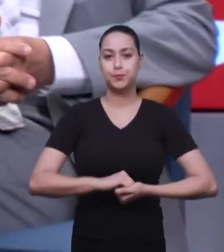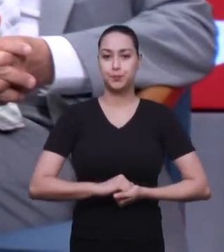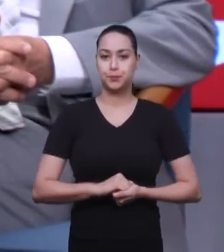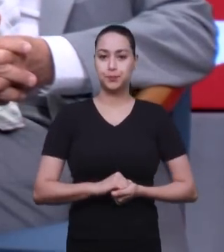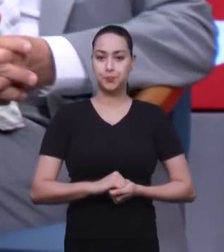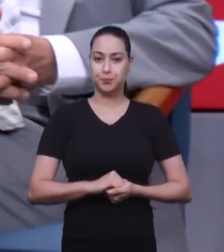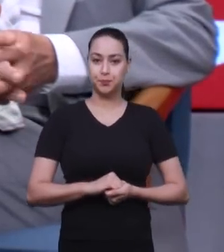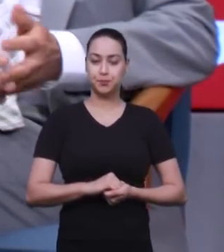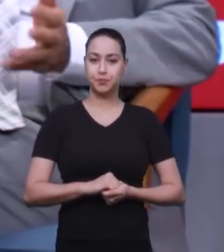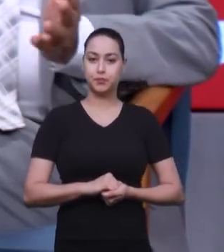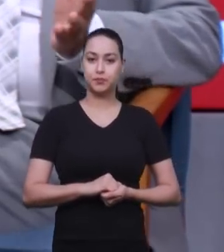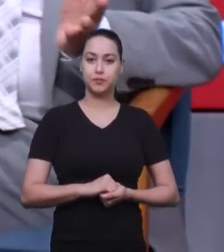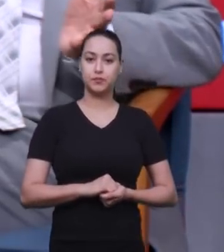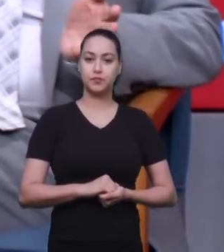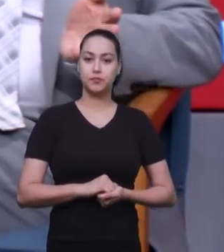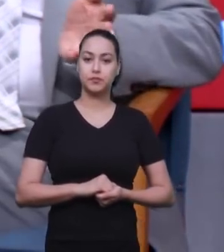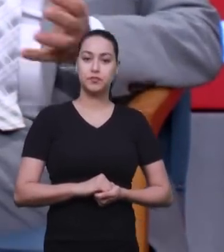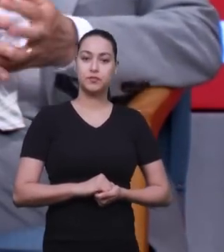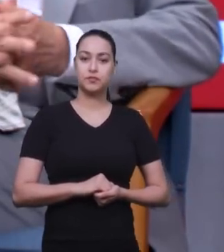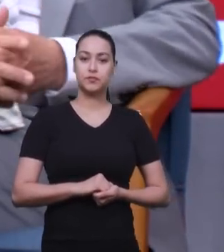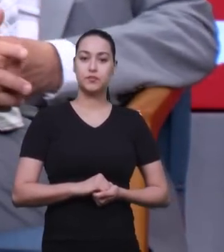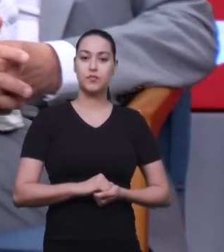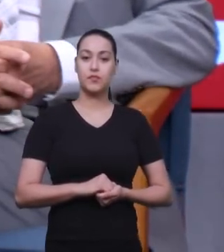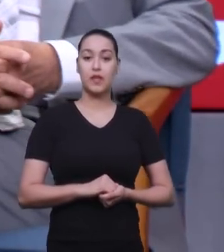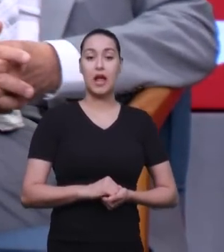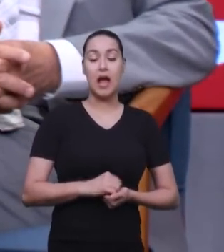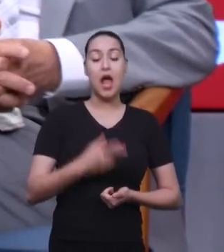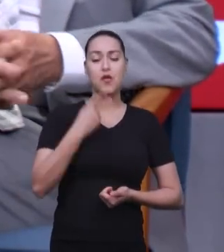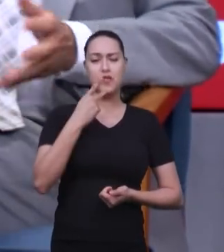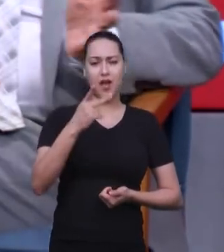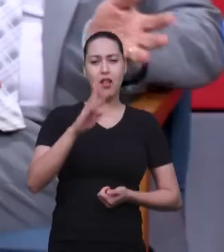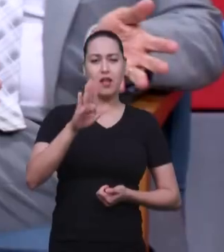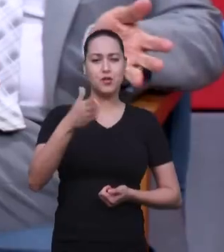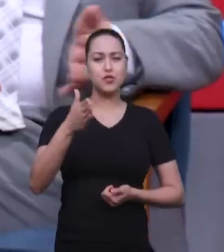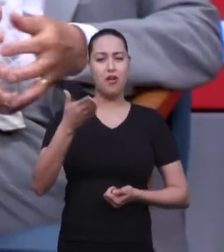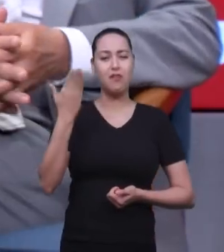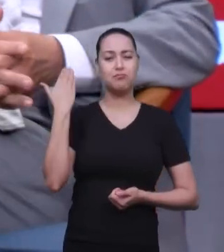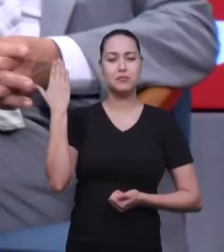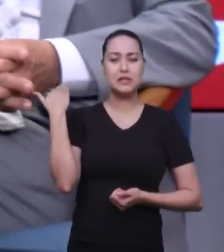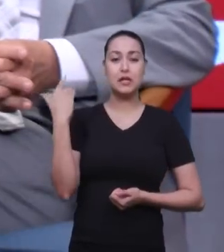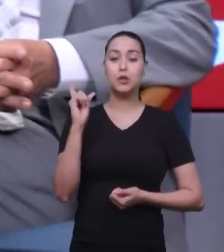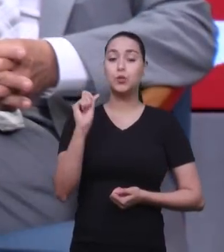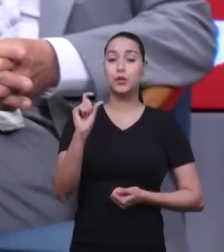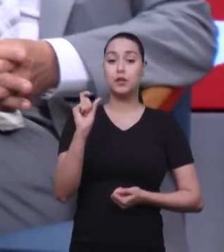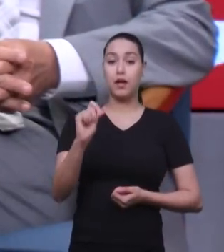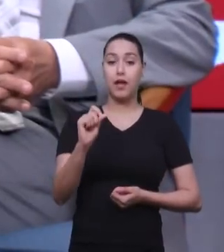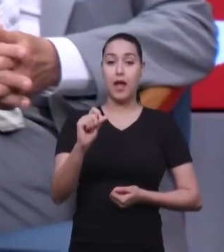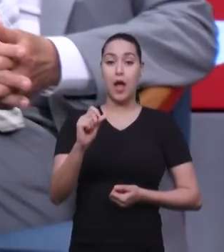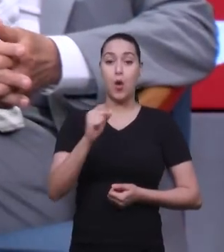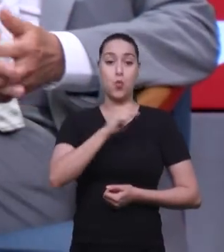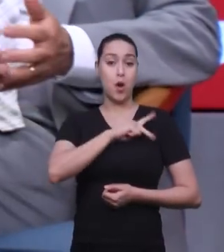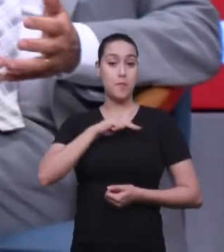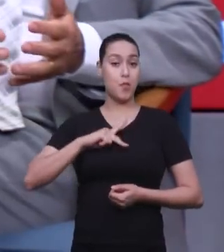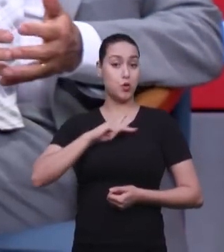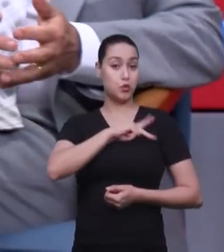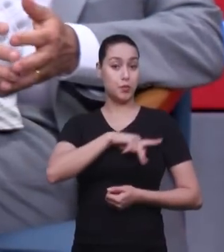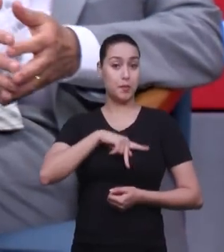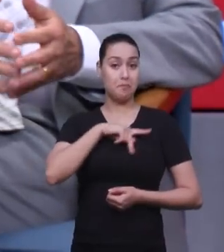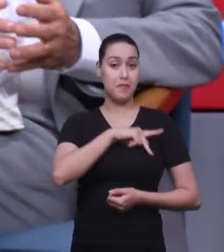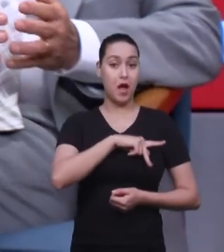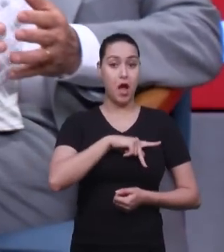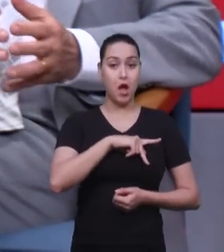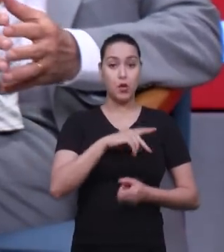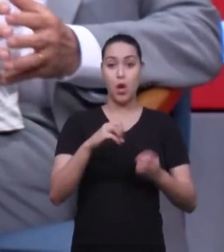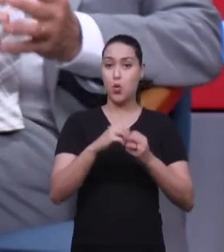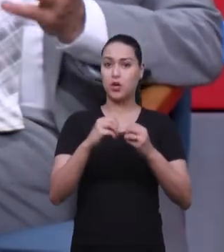funcionando como corpo. Até porque, eu disse isso já nos programas anteriores, o apóstolo Paulo